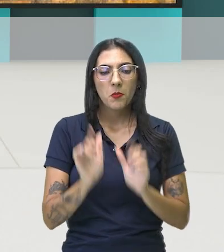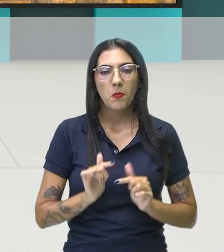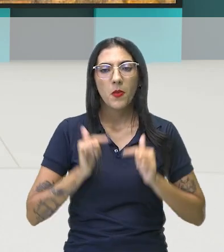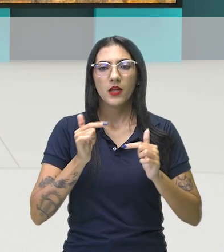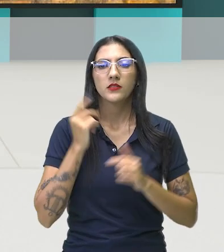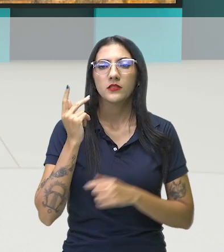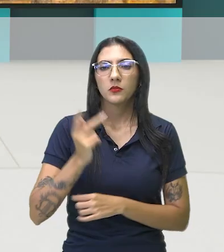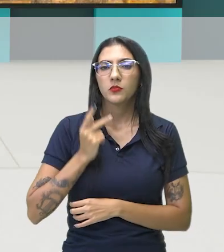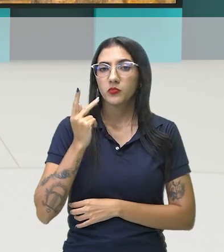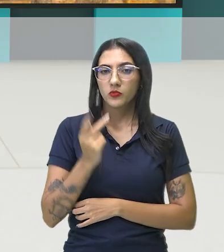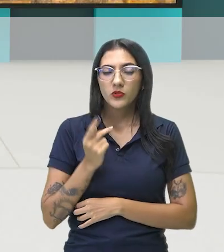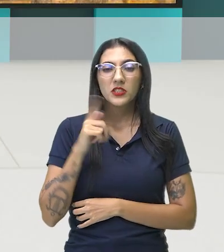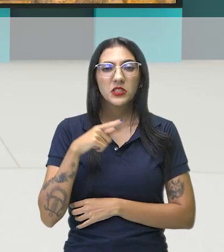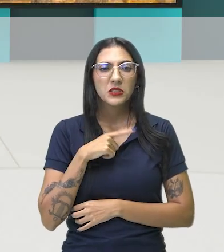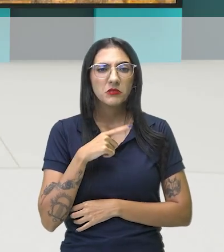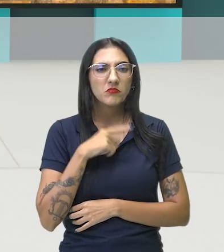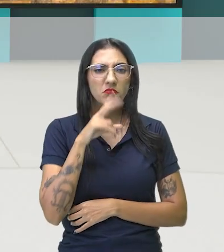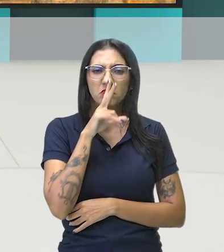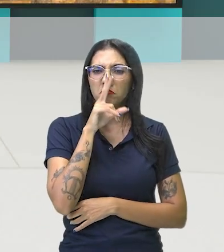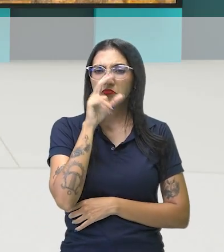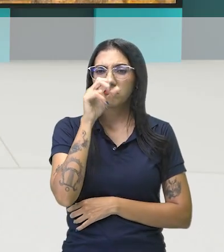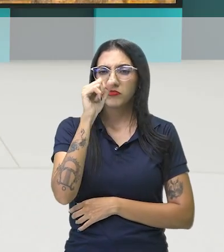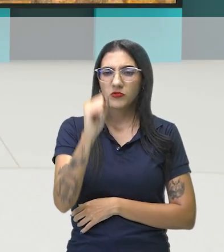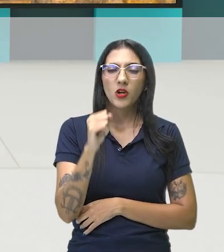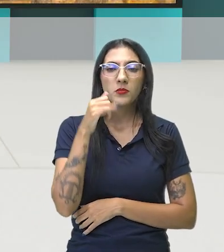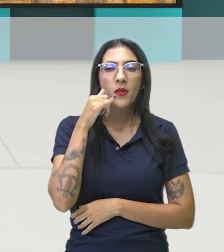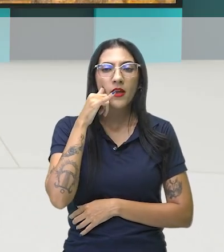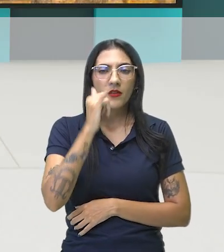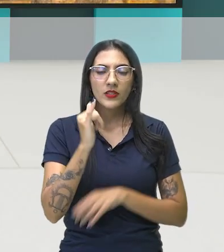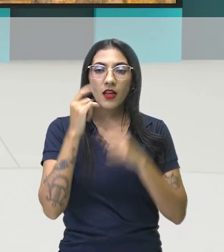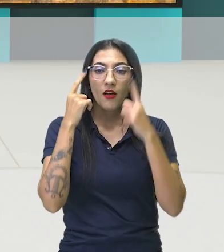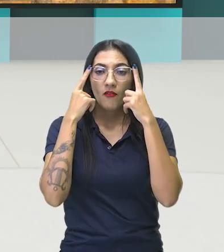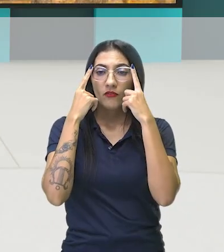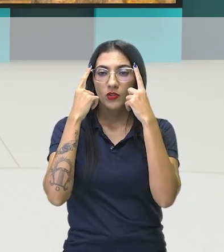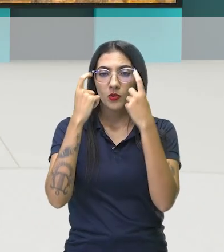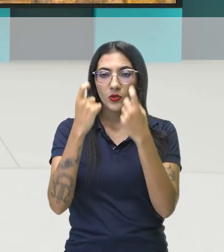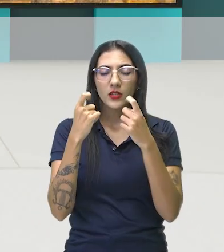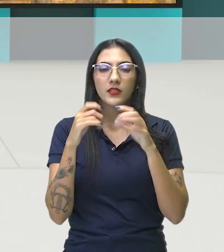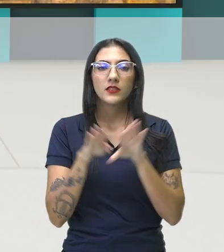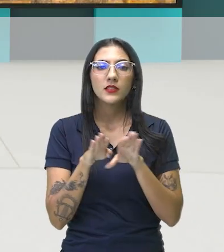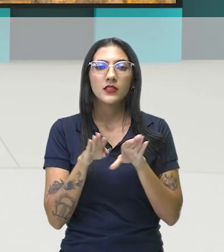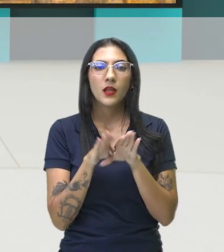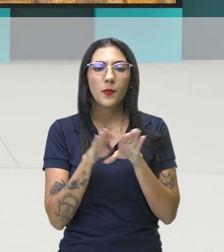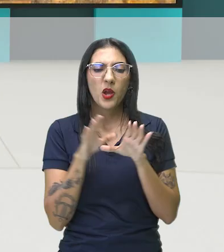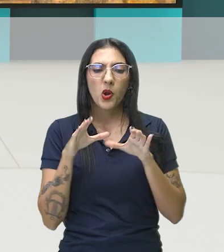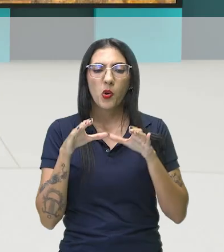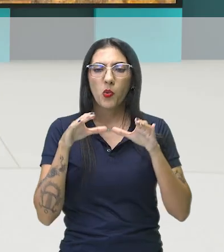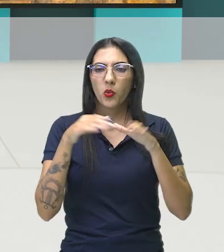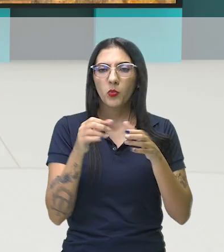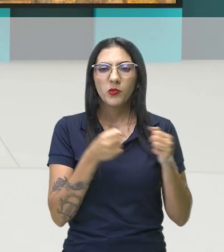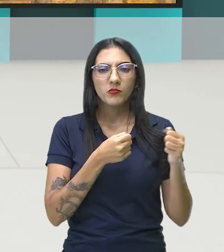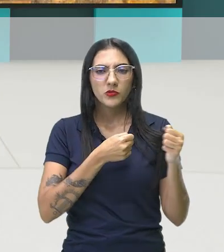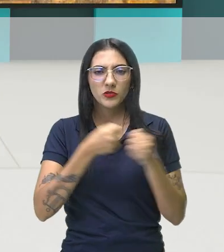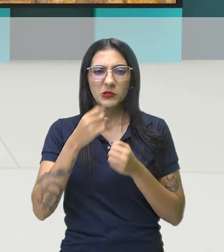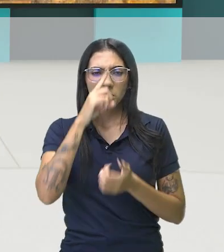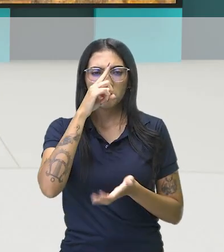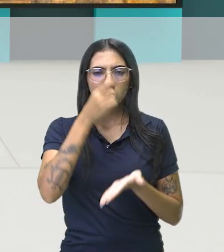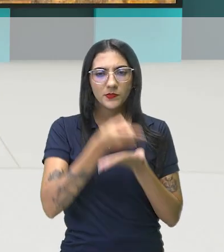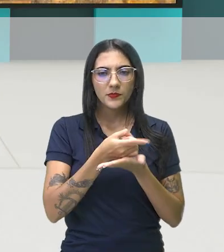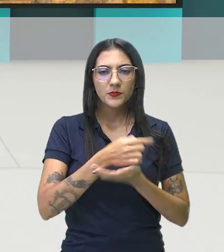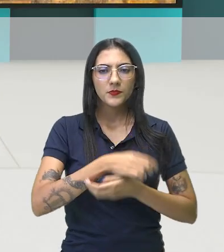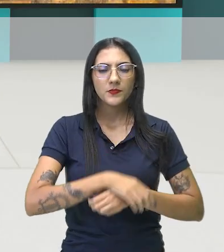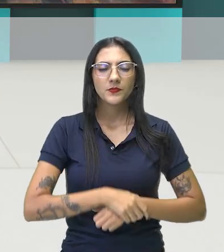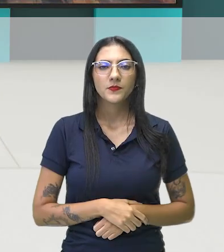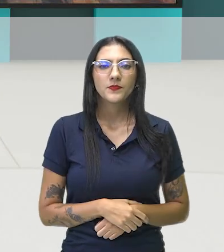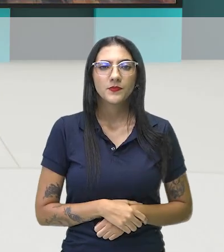poderoso, tornando-se um poderoso manifesto contra a violência e regimes autoritários. Vamos agora